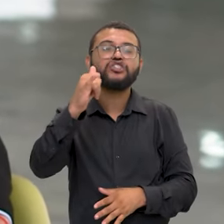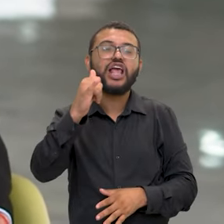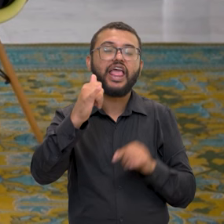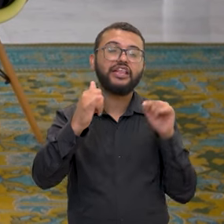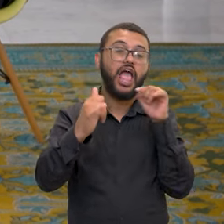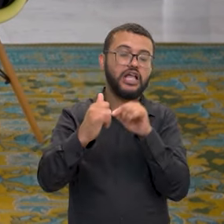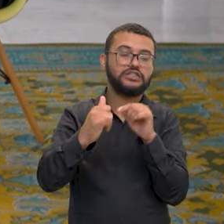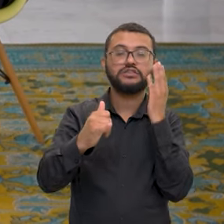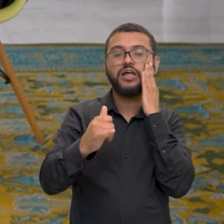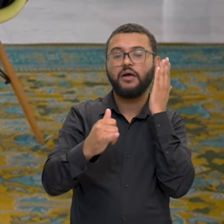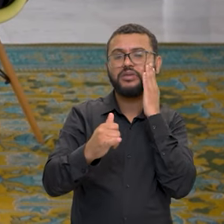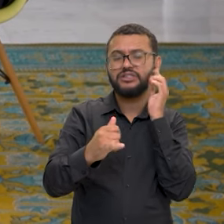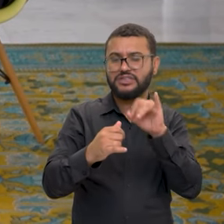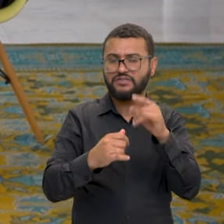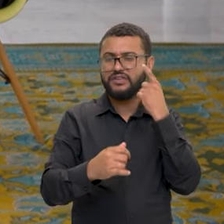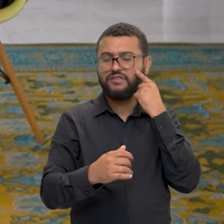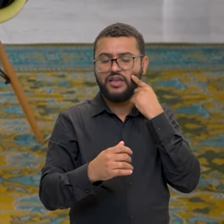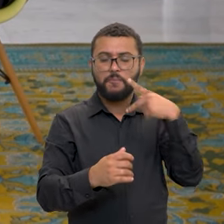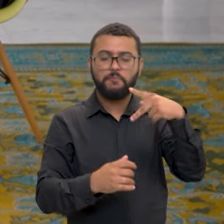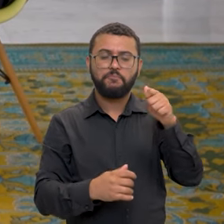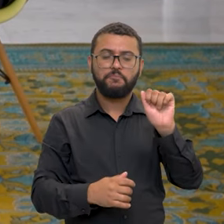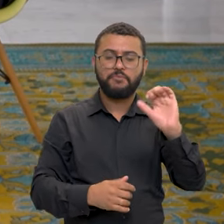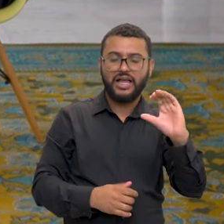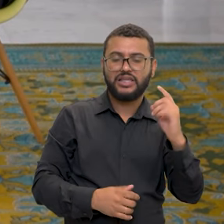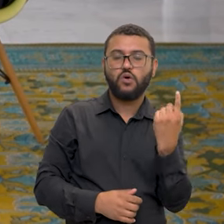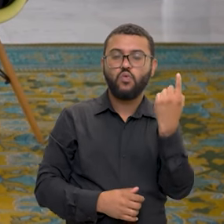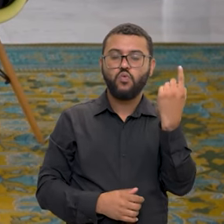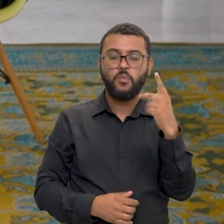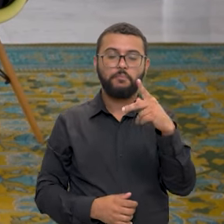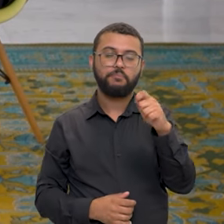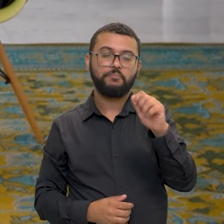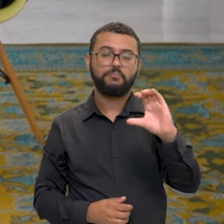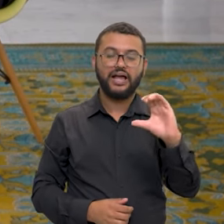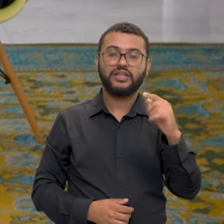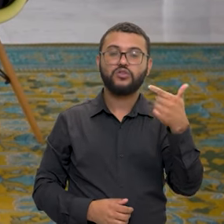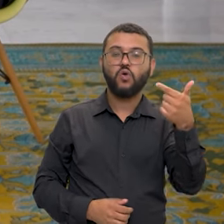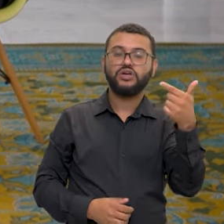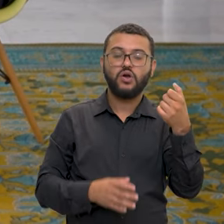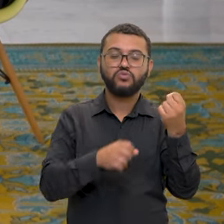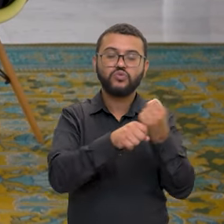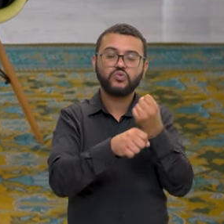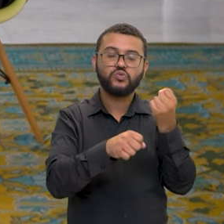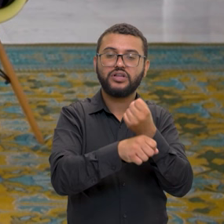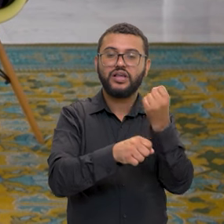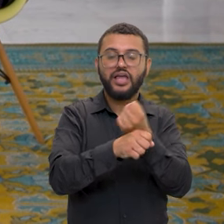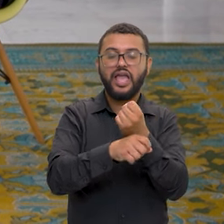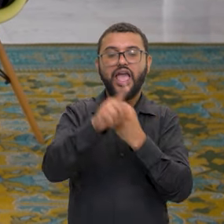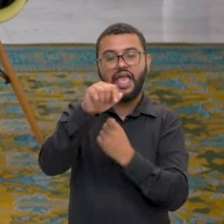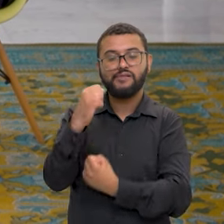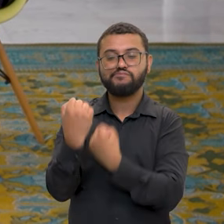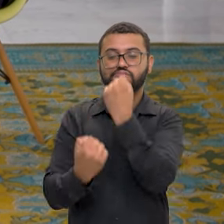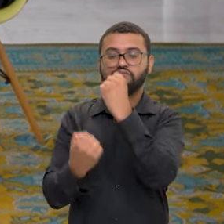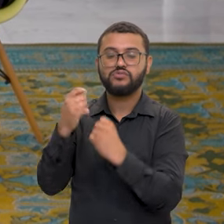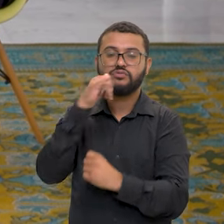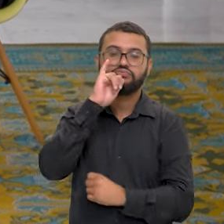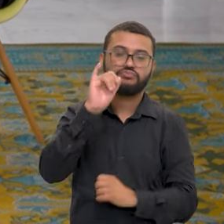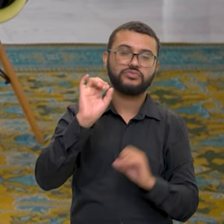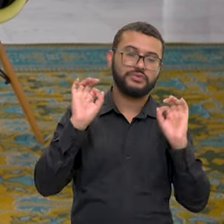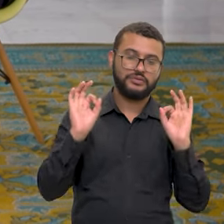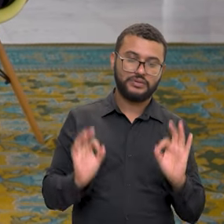elétrica. Se você pegasse lá o PAC I, o PAC II, as principais obras eram grandes usinas hidrelétricas.